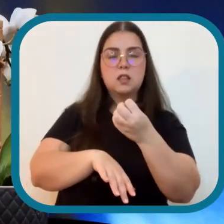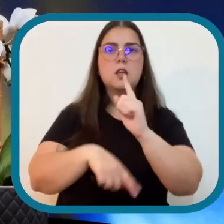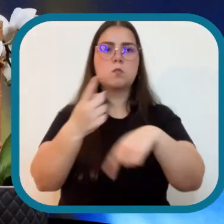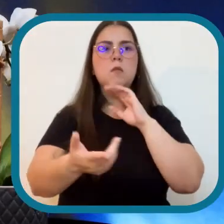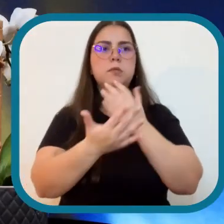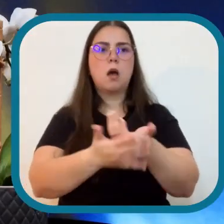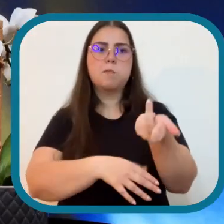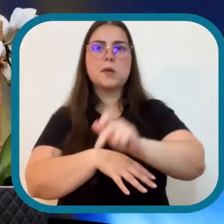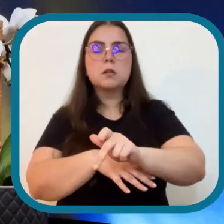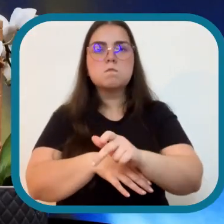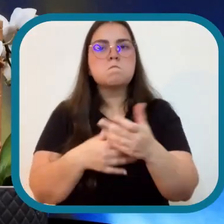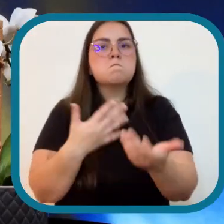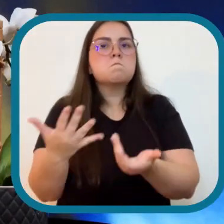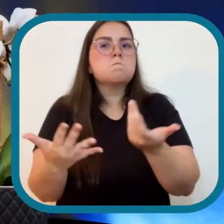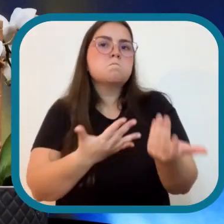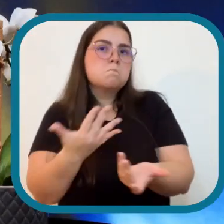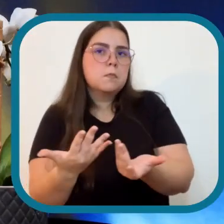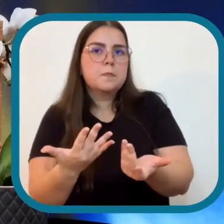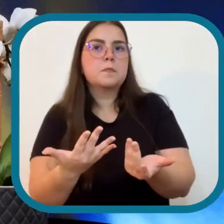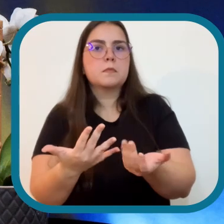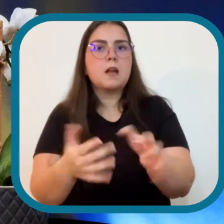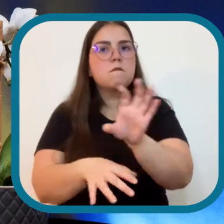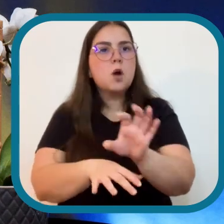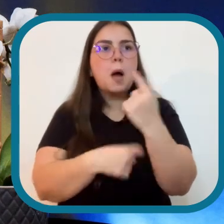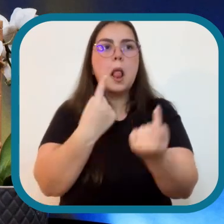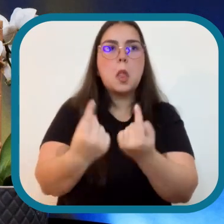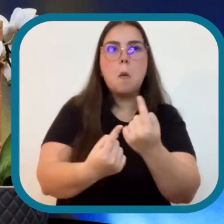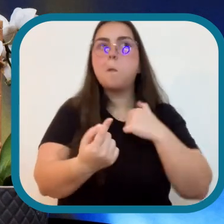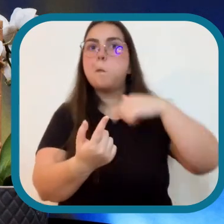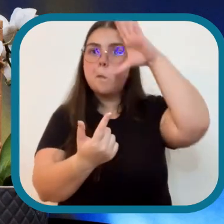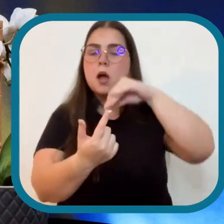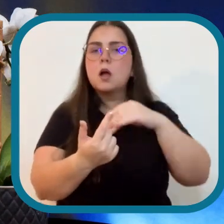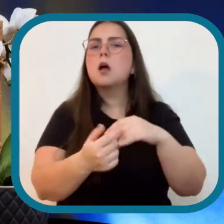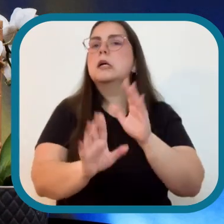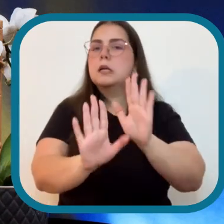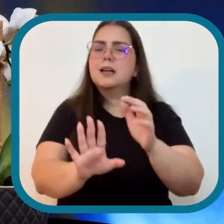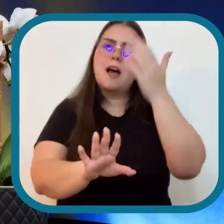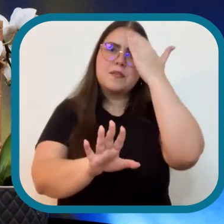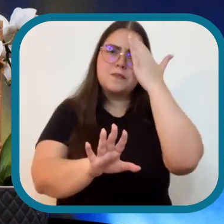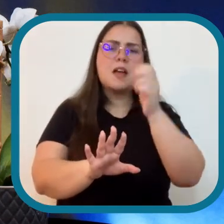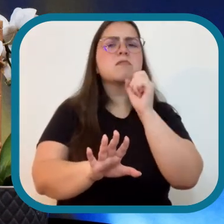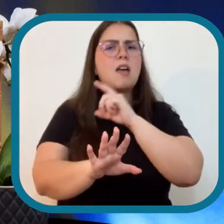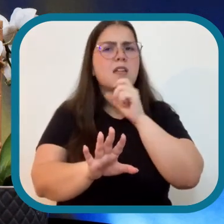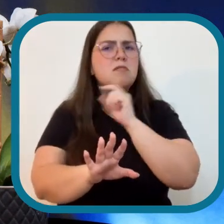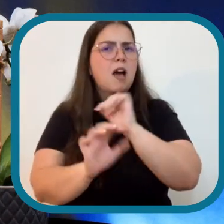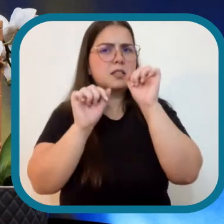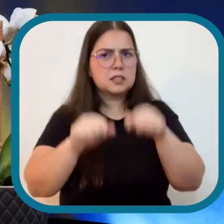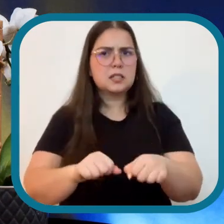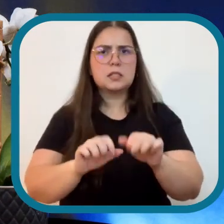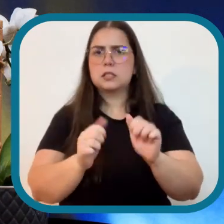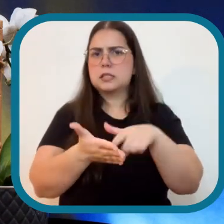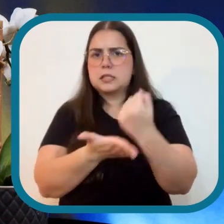de alguma forma em alguns géneros. Atenção, eu acho que vai haver sempre espaço, vai haver